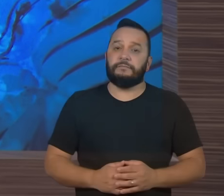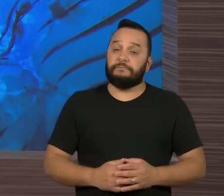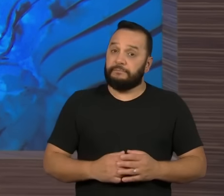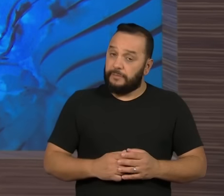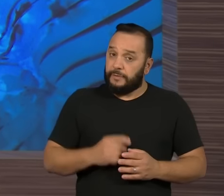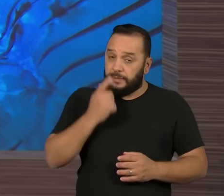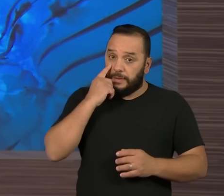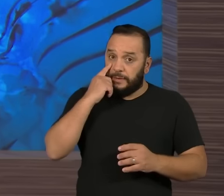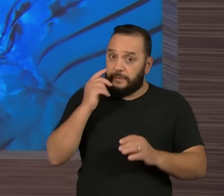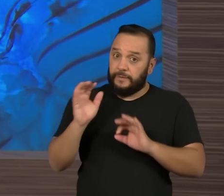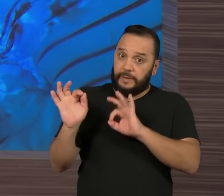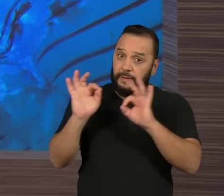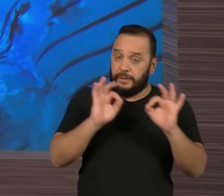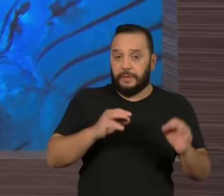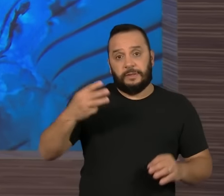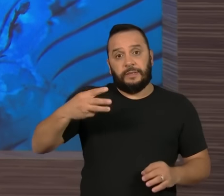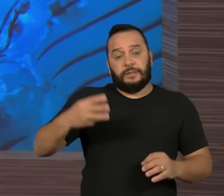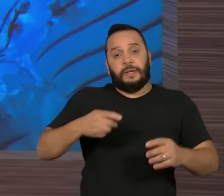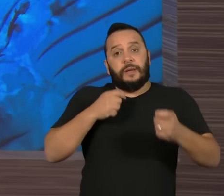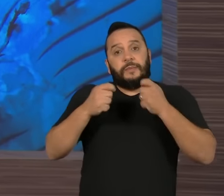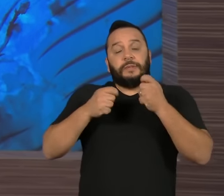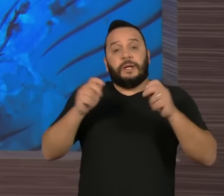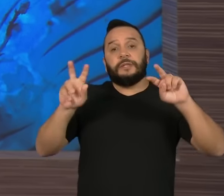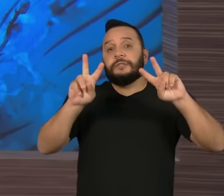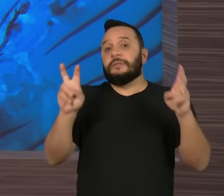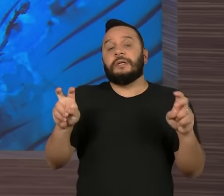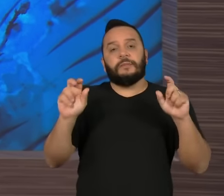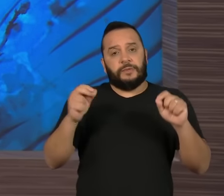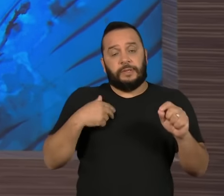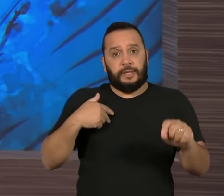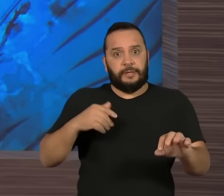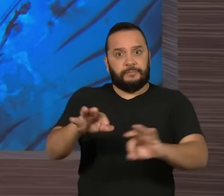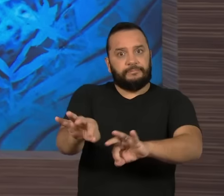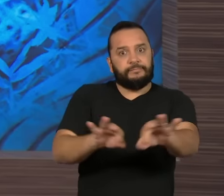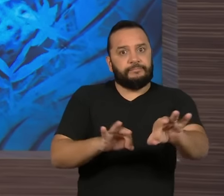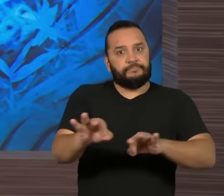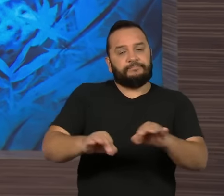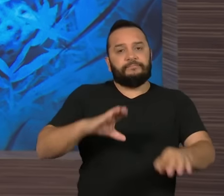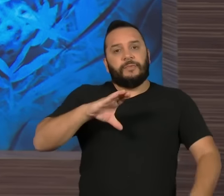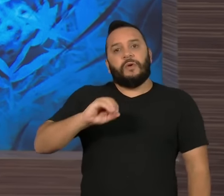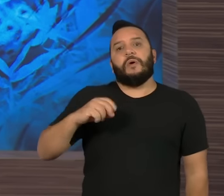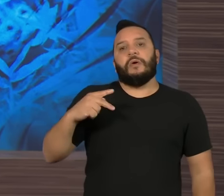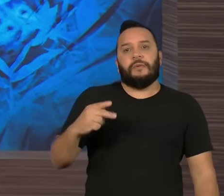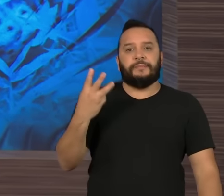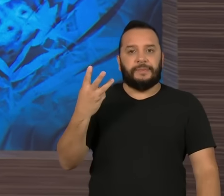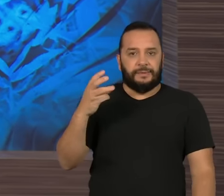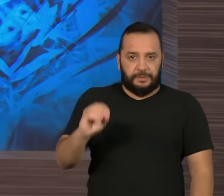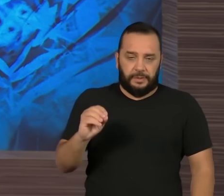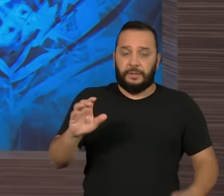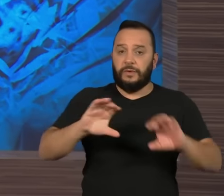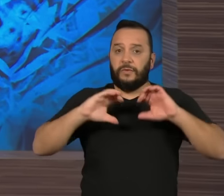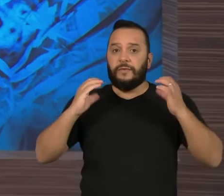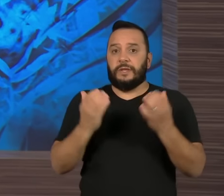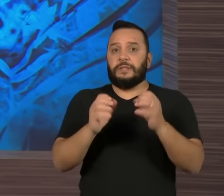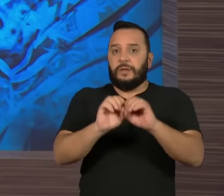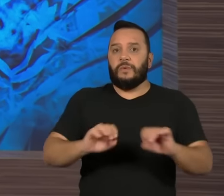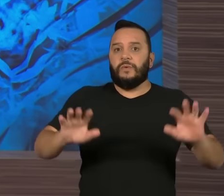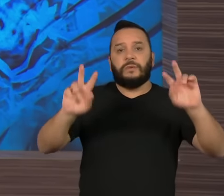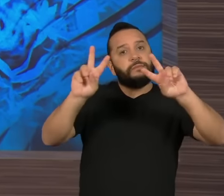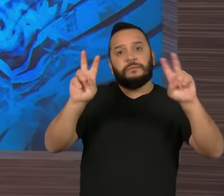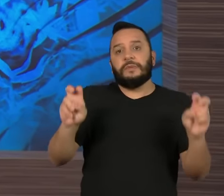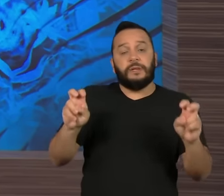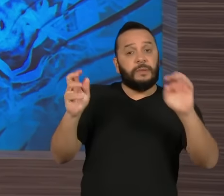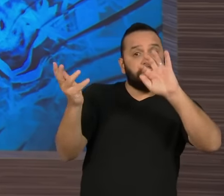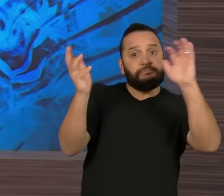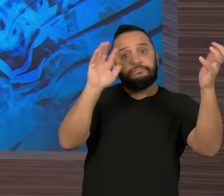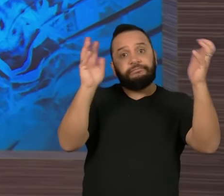Você acompanha a terceira reportagem da série sobre os preparativos para a COP30, a Conferência da ONU sobre o Clima,